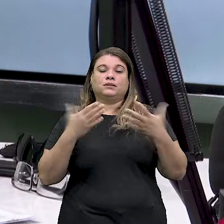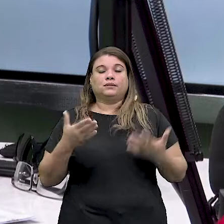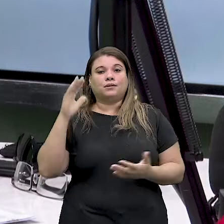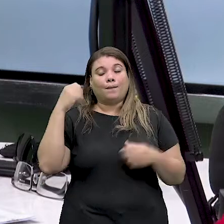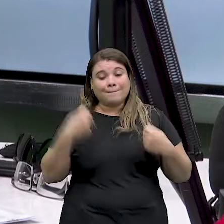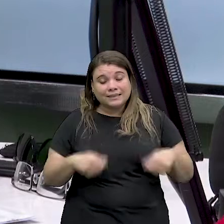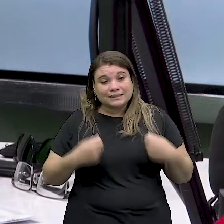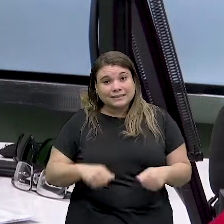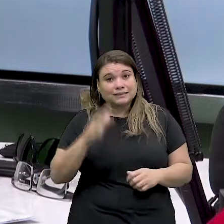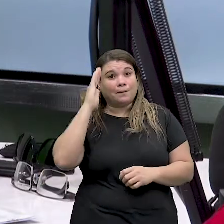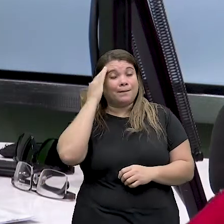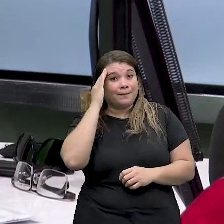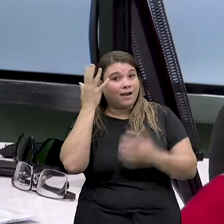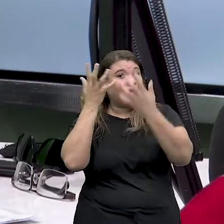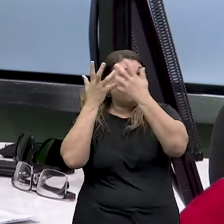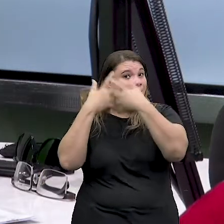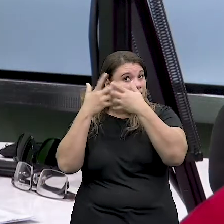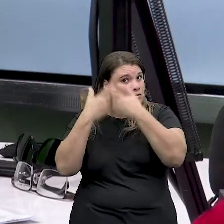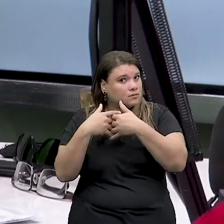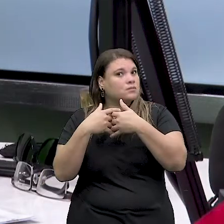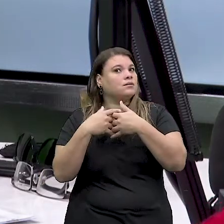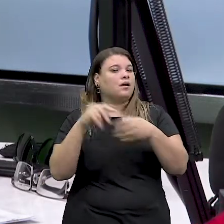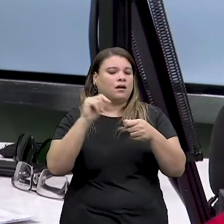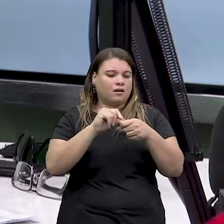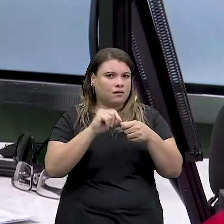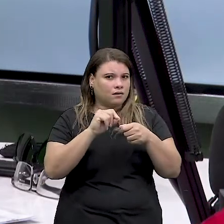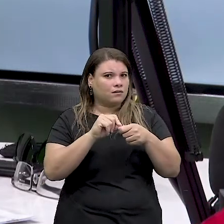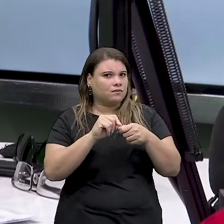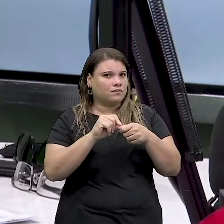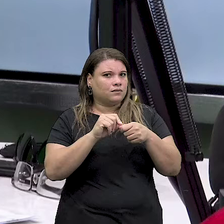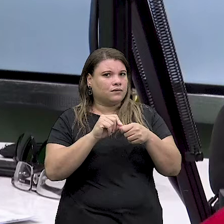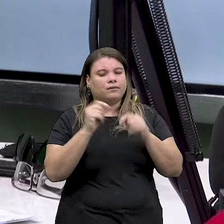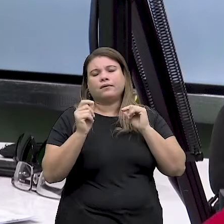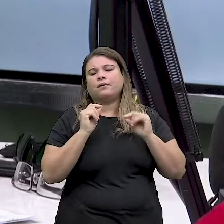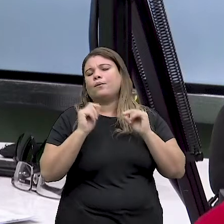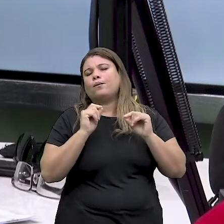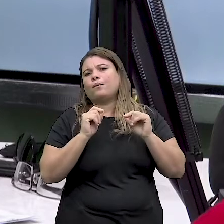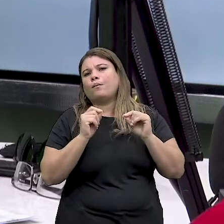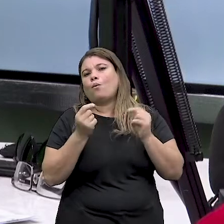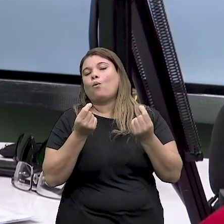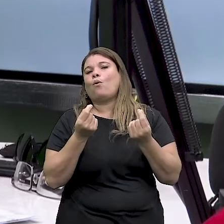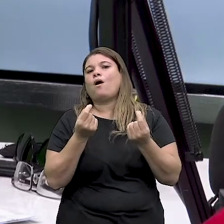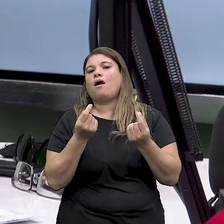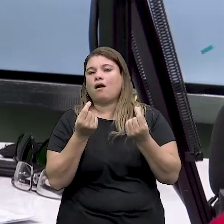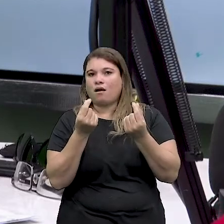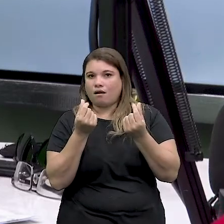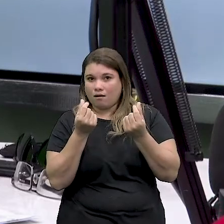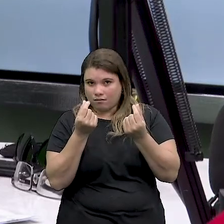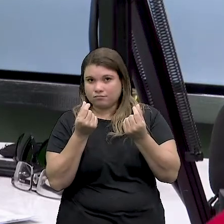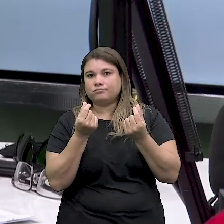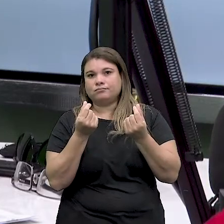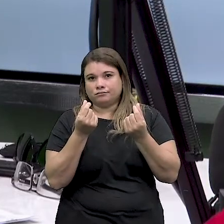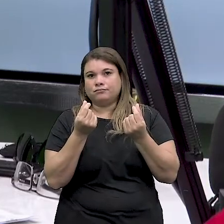coisas são feitas de forma estanque, né, sem pensar mais à frente, e você sempre tem que gastar com aquilo ali. E